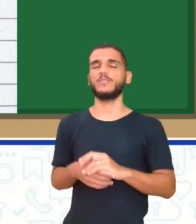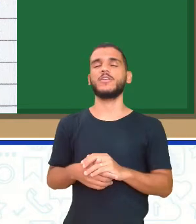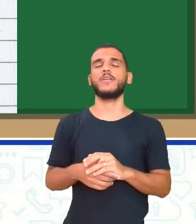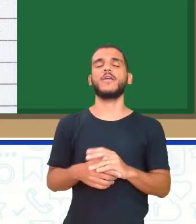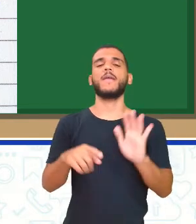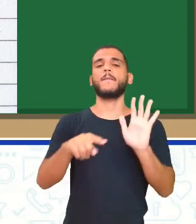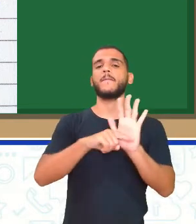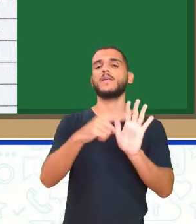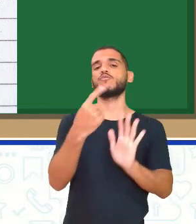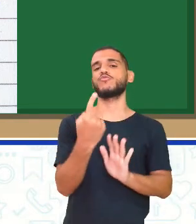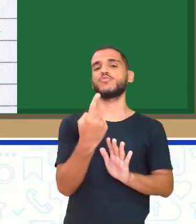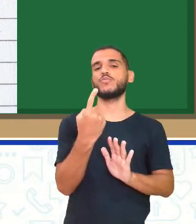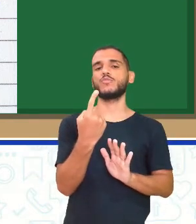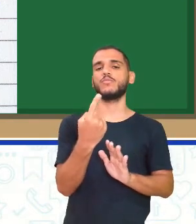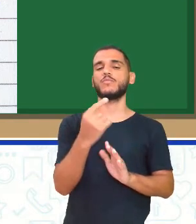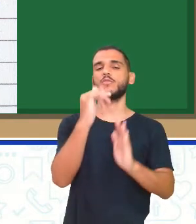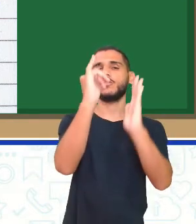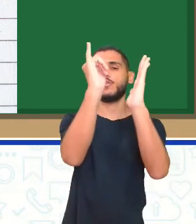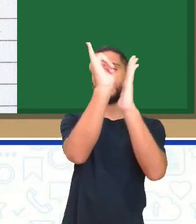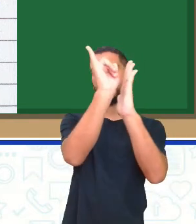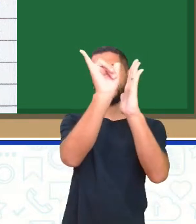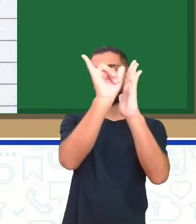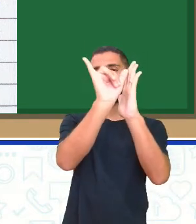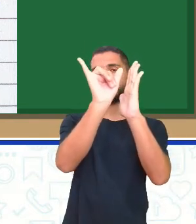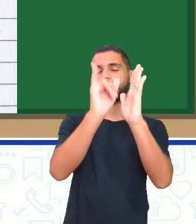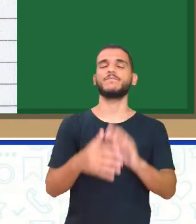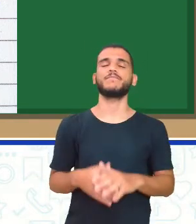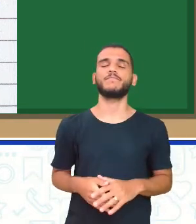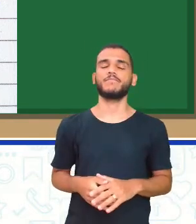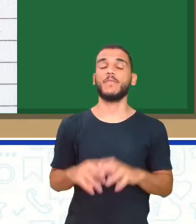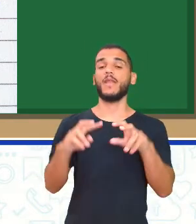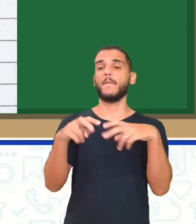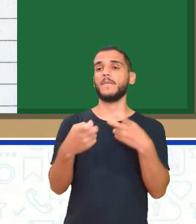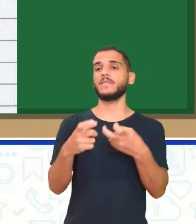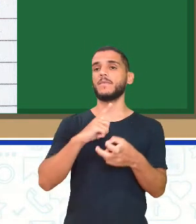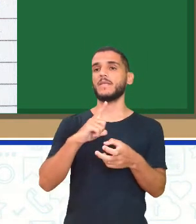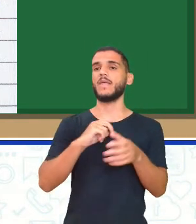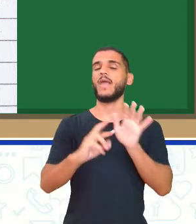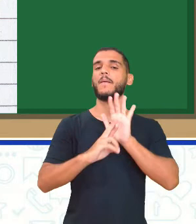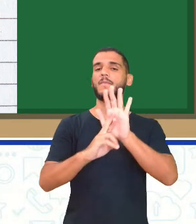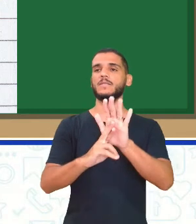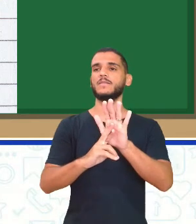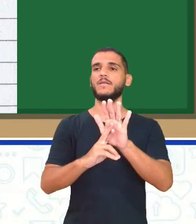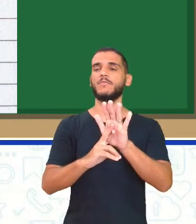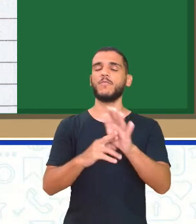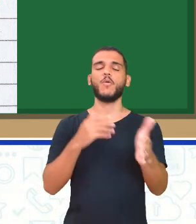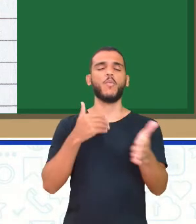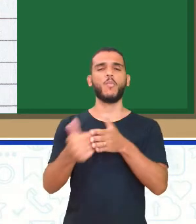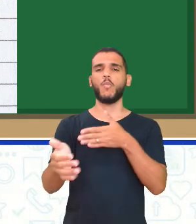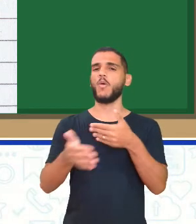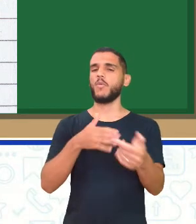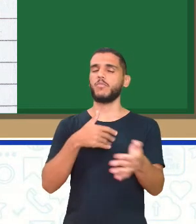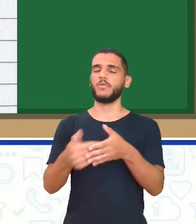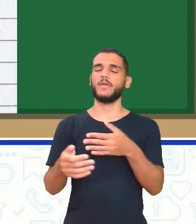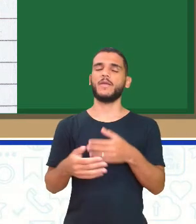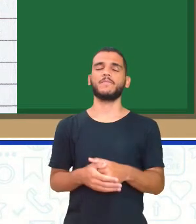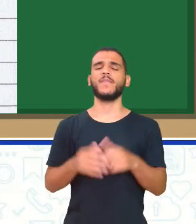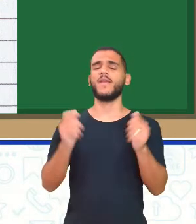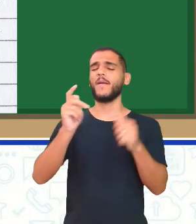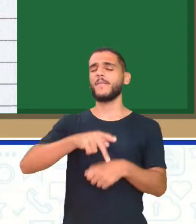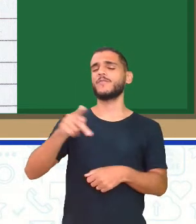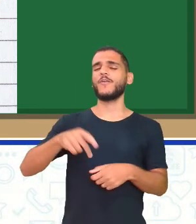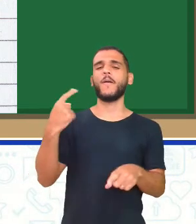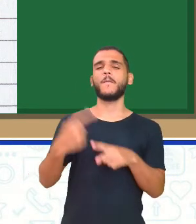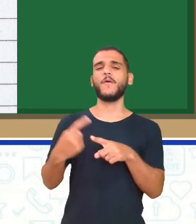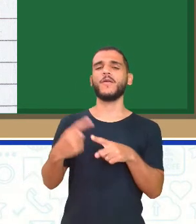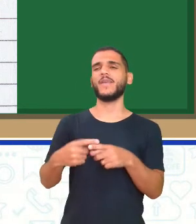Y. Veja que ali embaixo eu estou sempre colocando a representação. O ponto, qualquer que seja. Professora, por que a senhora